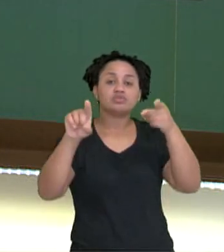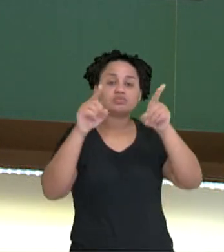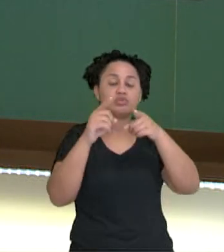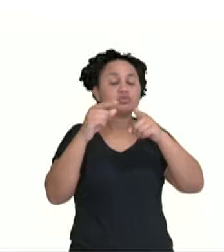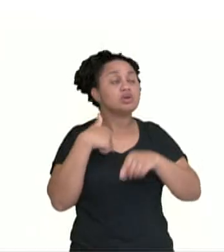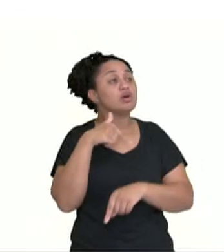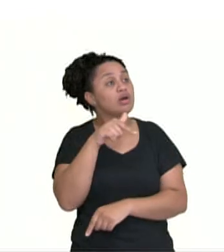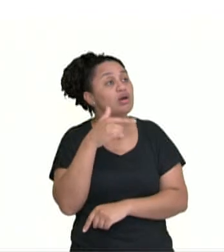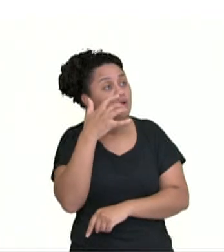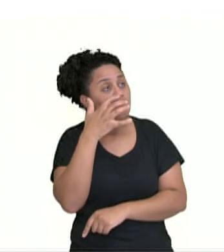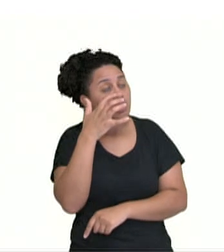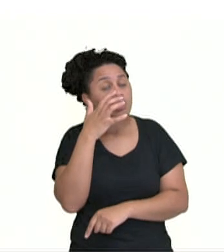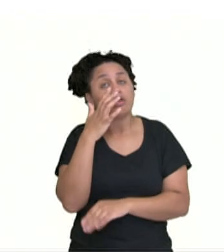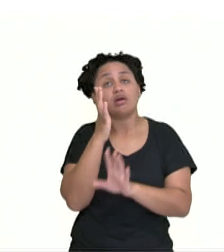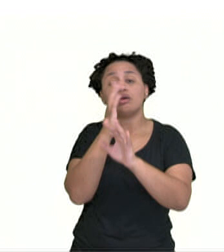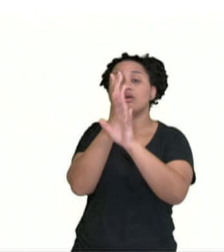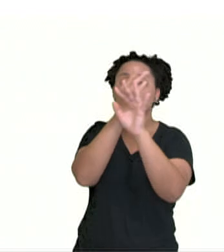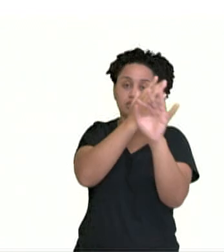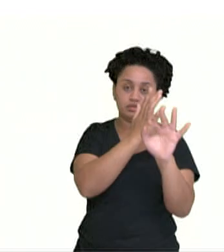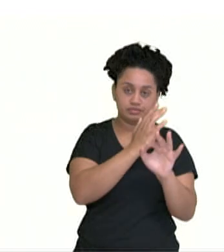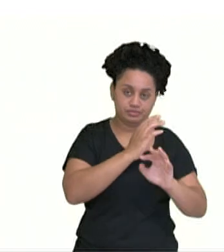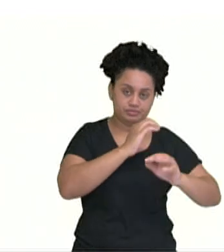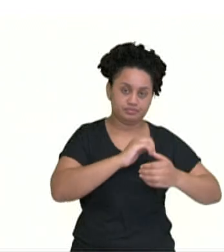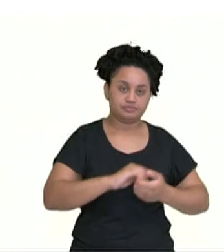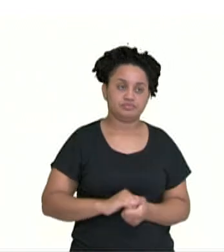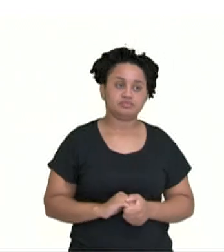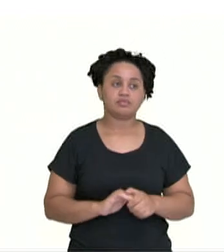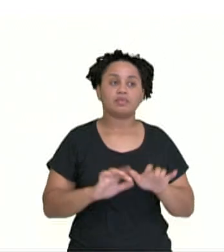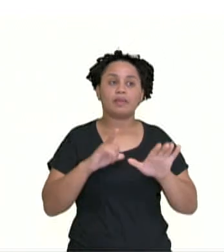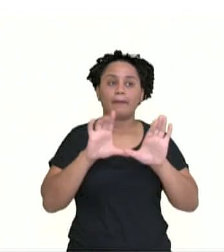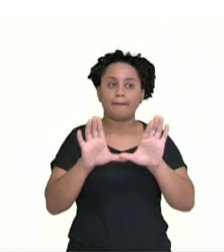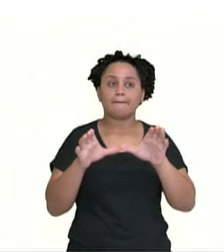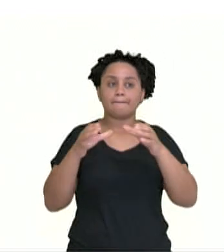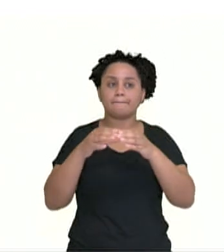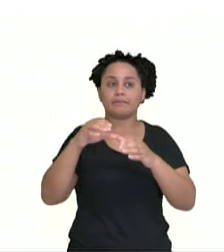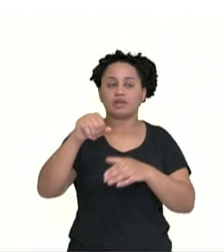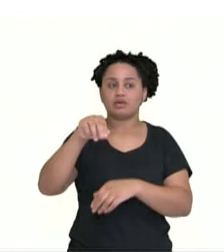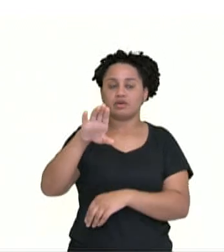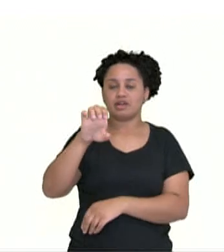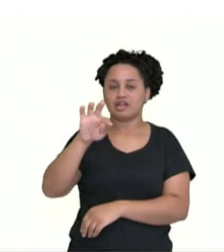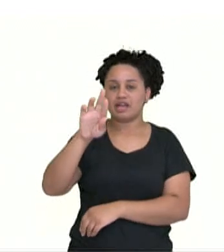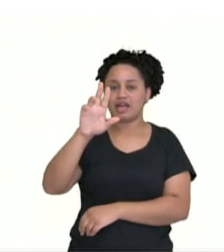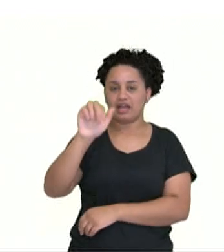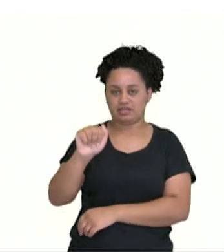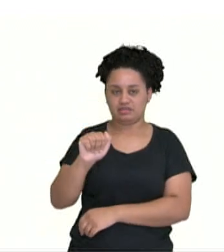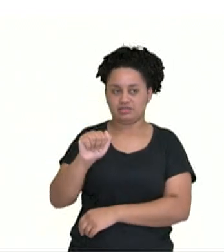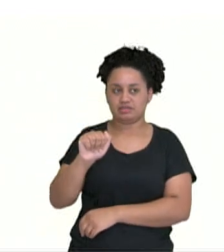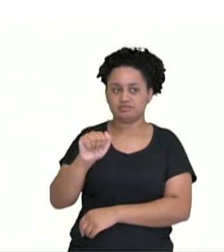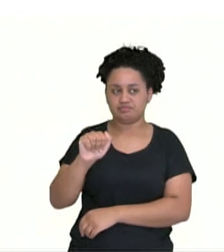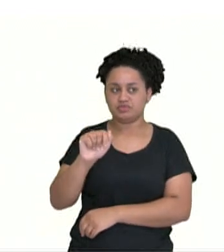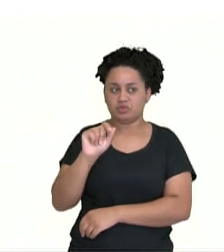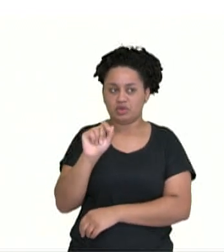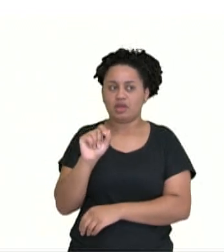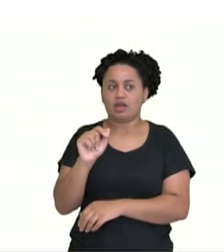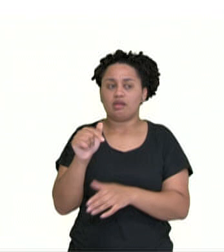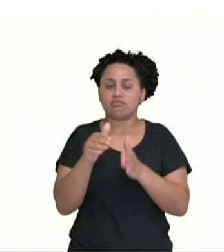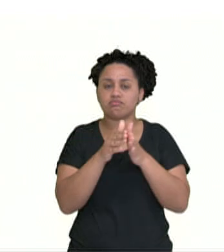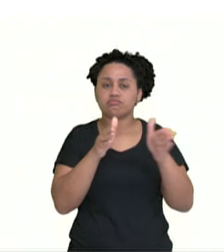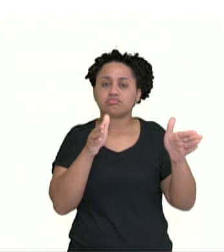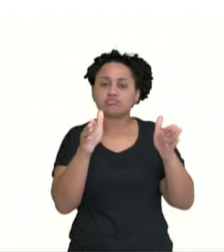A orquestra sinfônica ou filarmônica, como conhecemos atualmente, tem as suas origens somente no